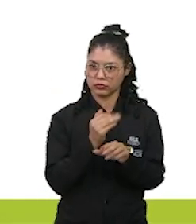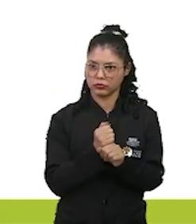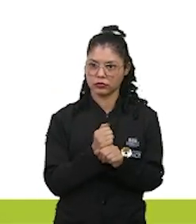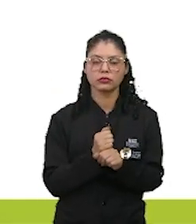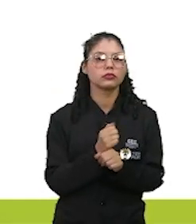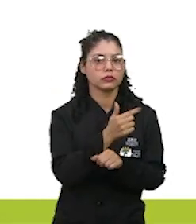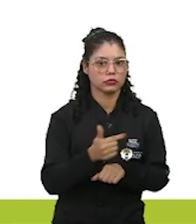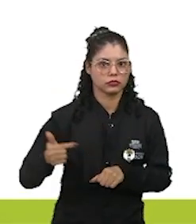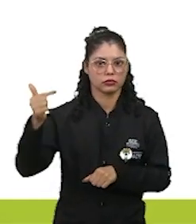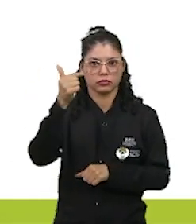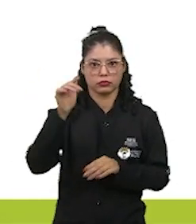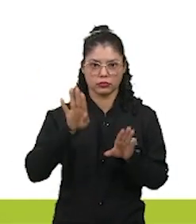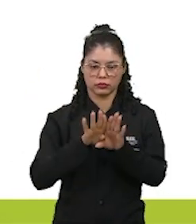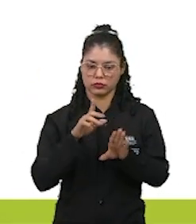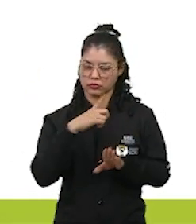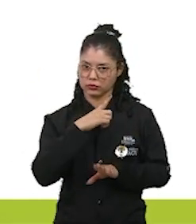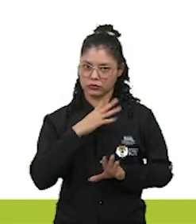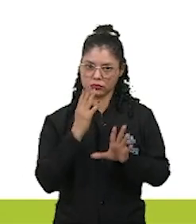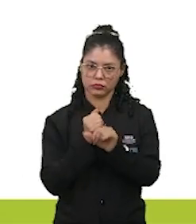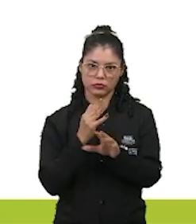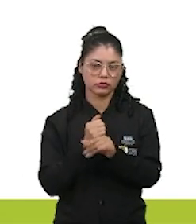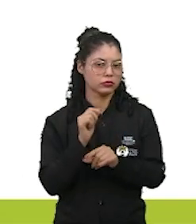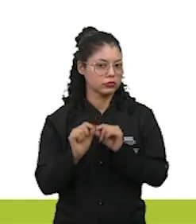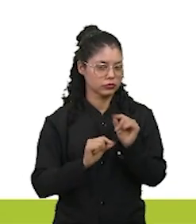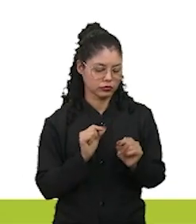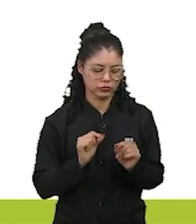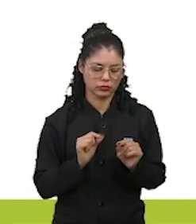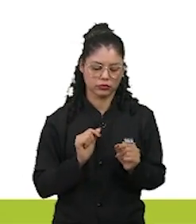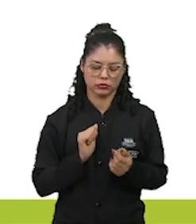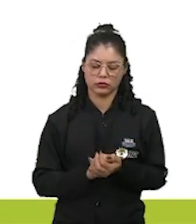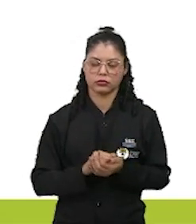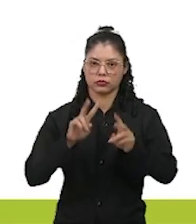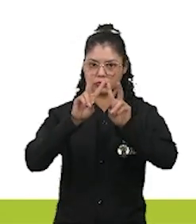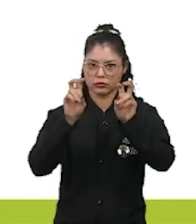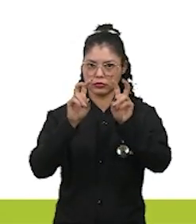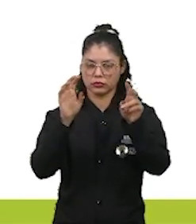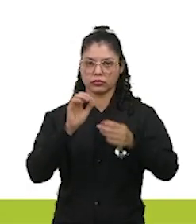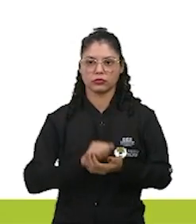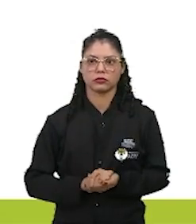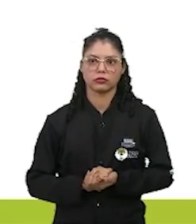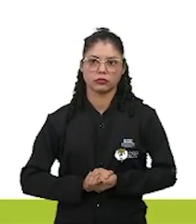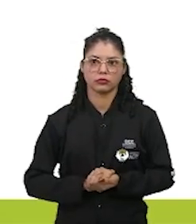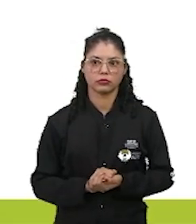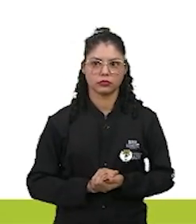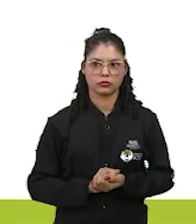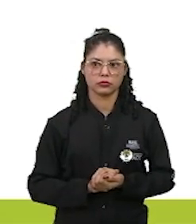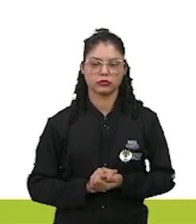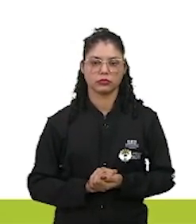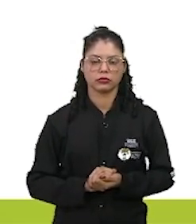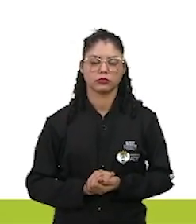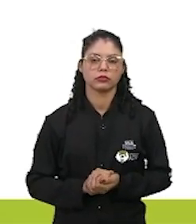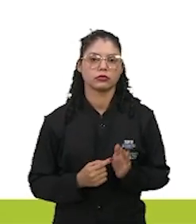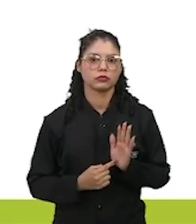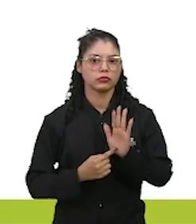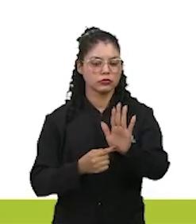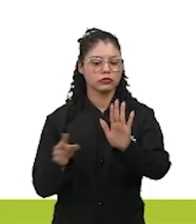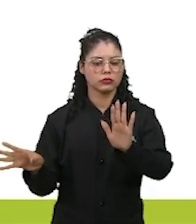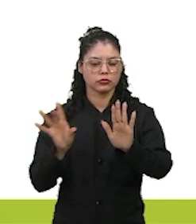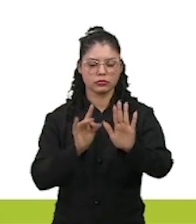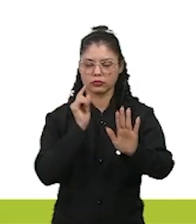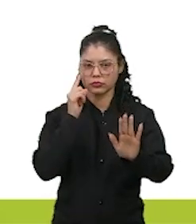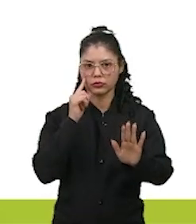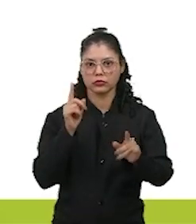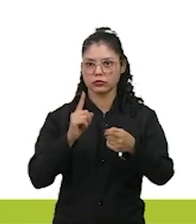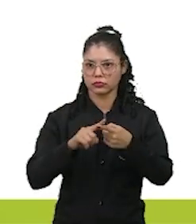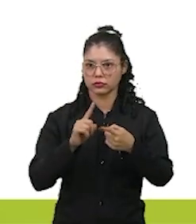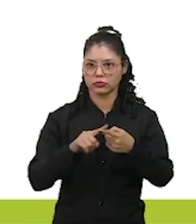ao quadrado, você vai ter um somatório do tipo. Deixa eu olhar o teorema e fica mais fácil, tá bom? Deixa eu mostrar através do teorema, você vai entender porque